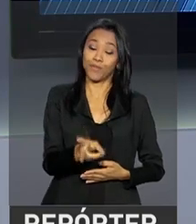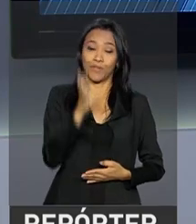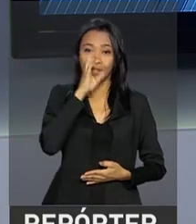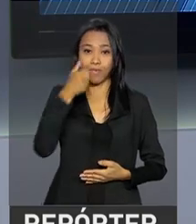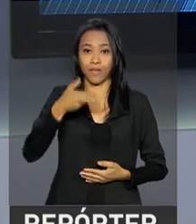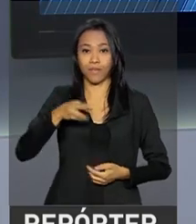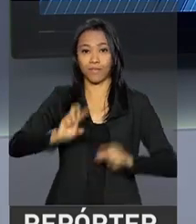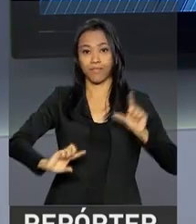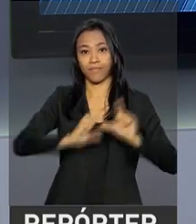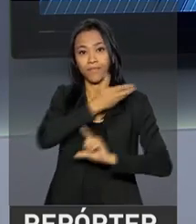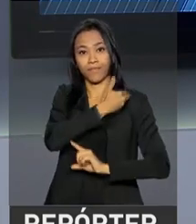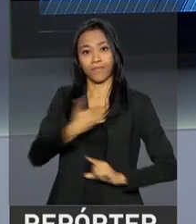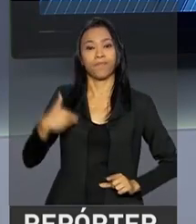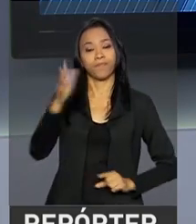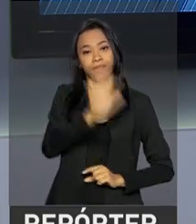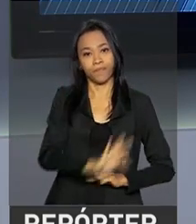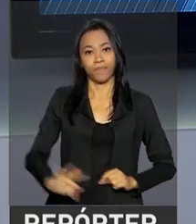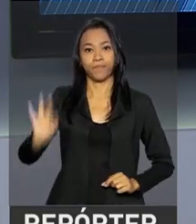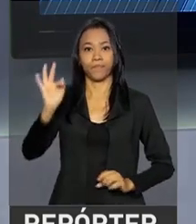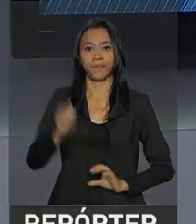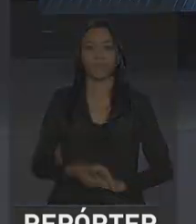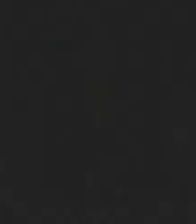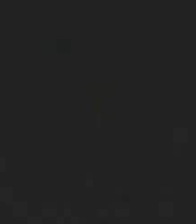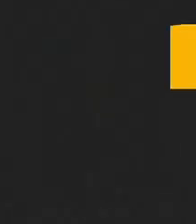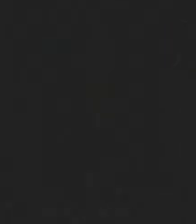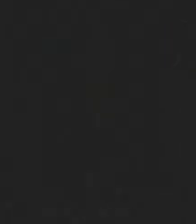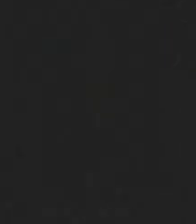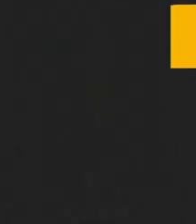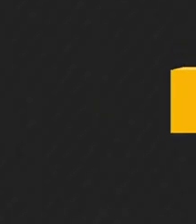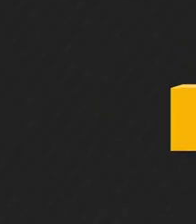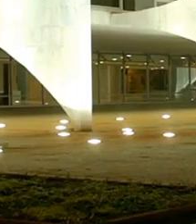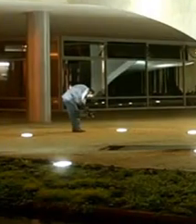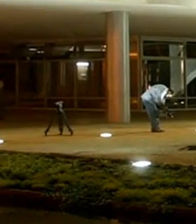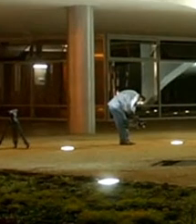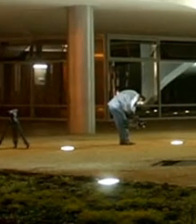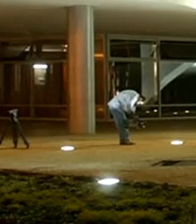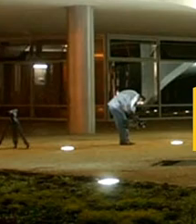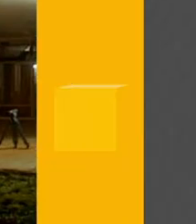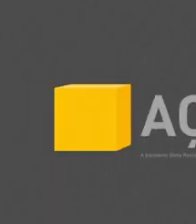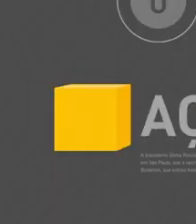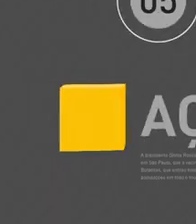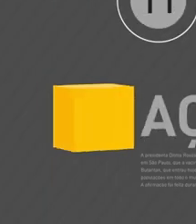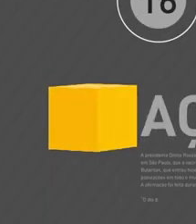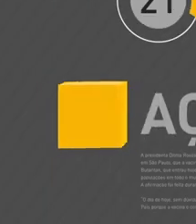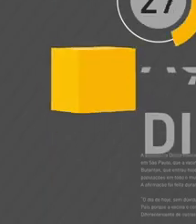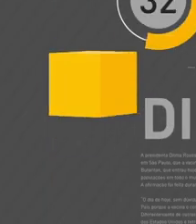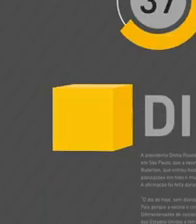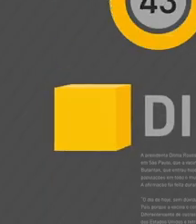continue na NBR, a TV do Governo Federal.